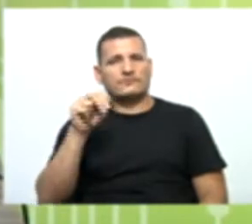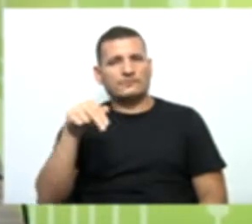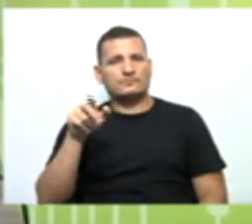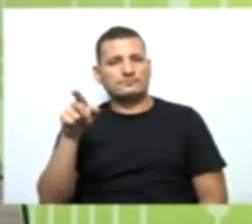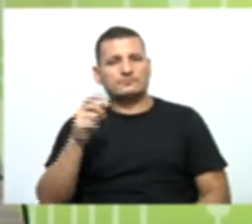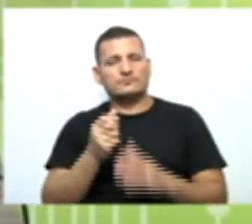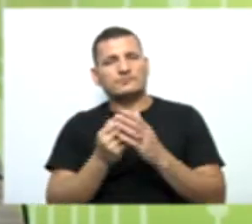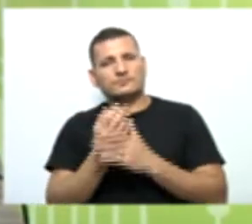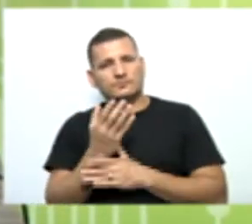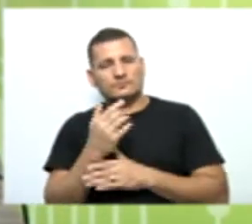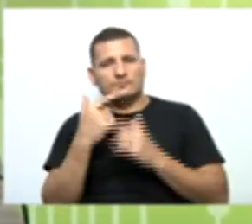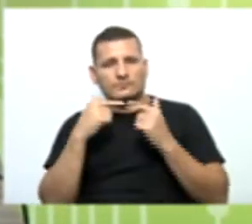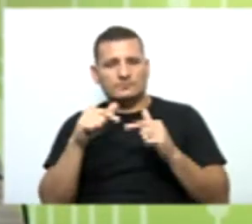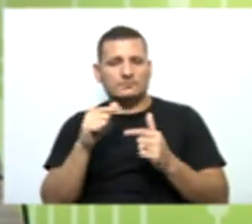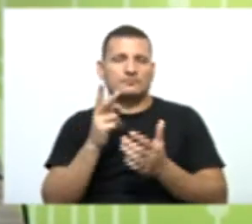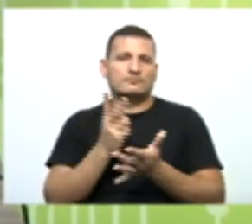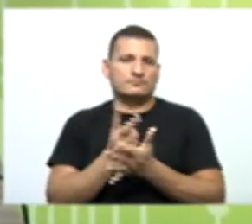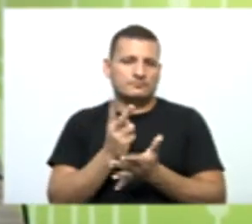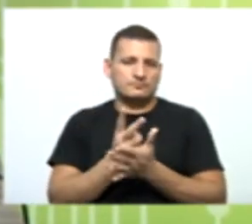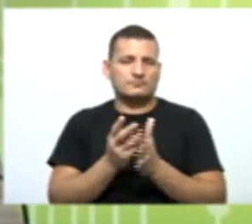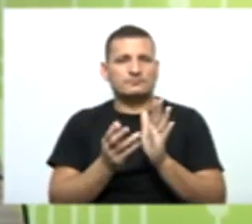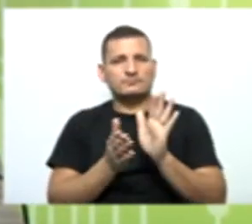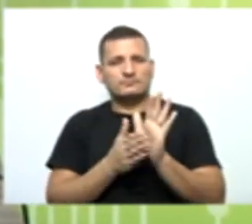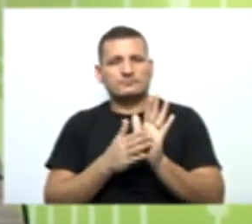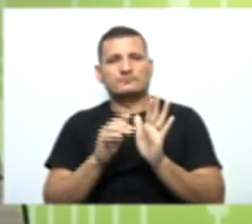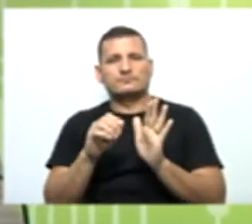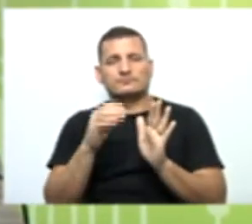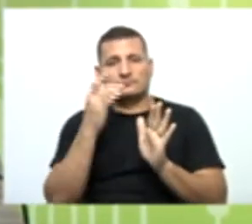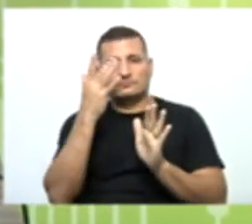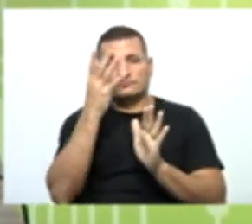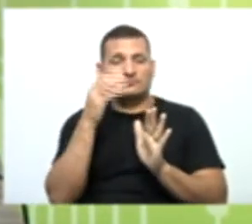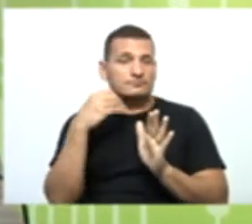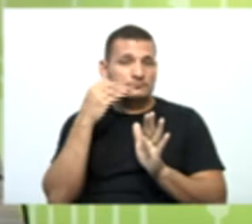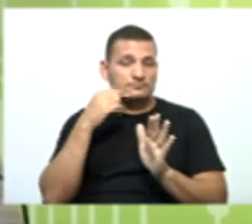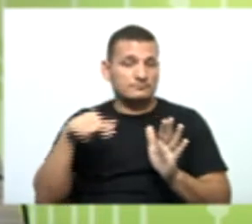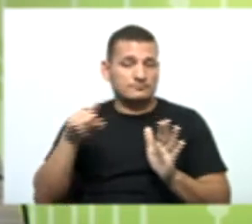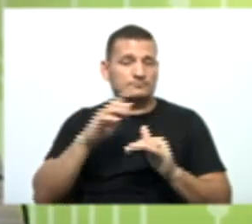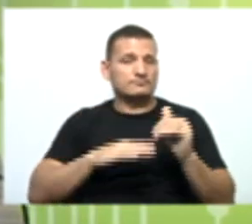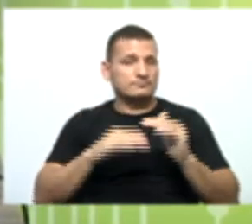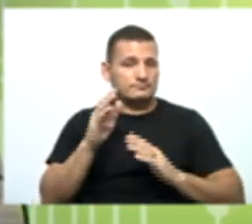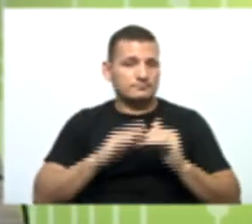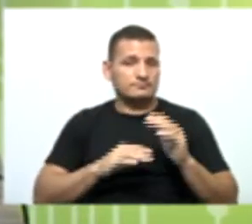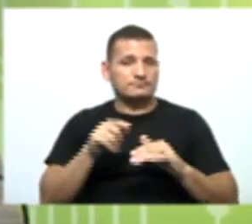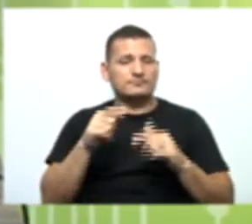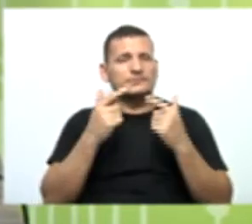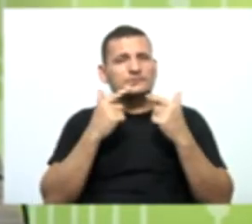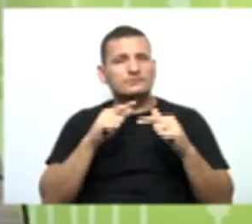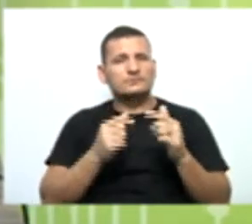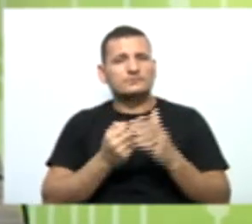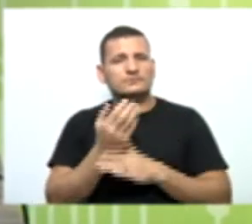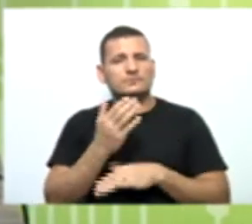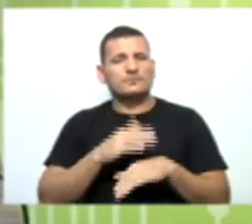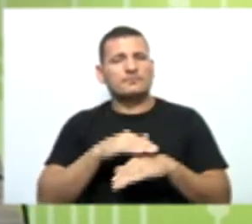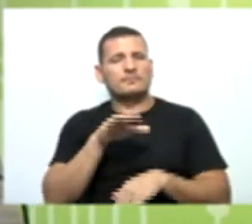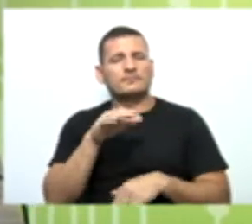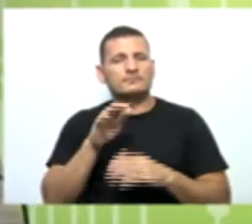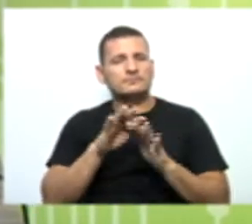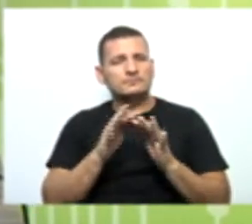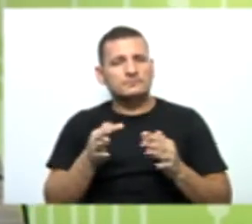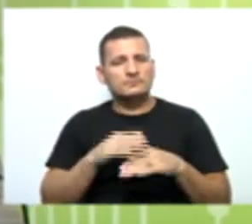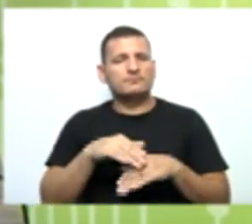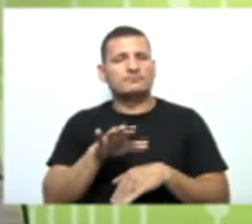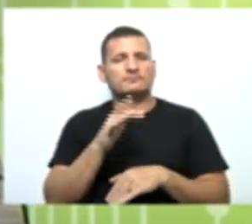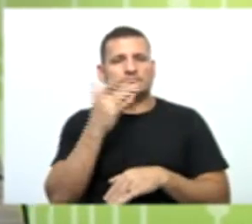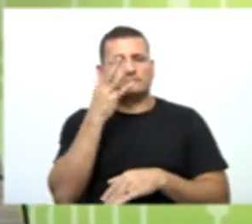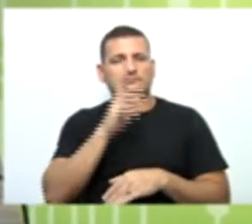linguagem com o mesmo propósito, de facilitar a experiência dos desenvolvedores. Ele criou uma linguagem mais simples, mais fácil de